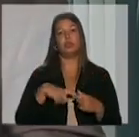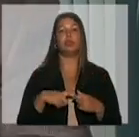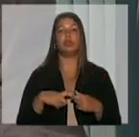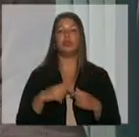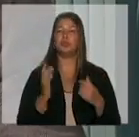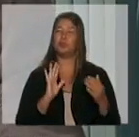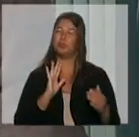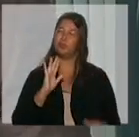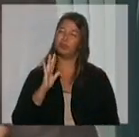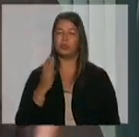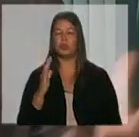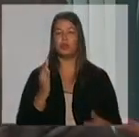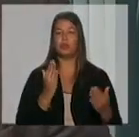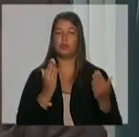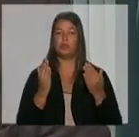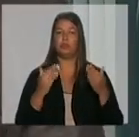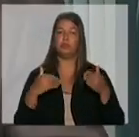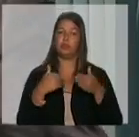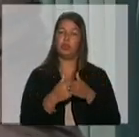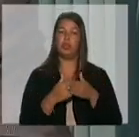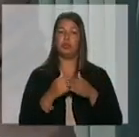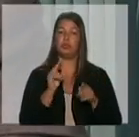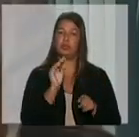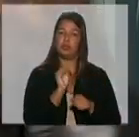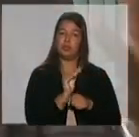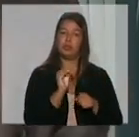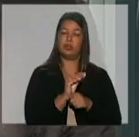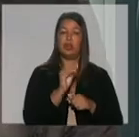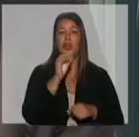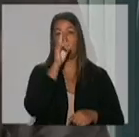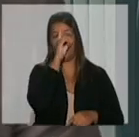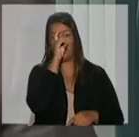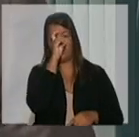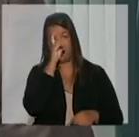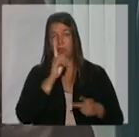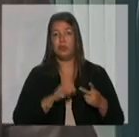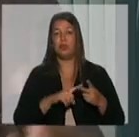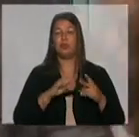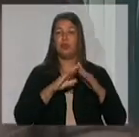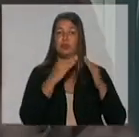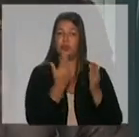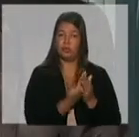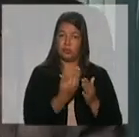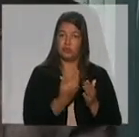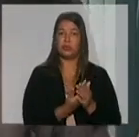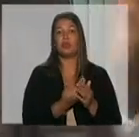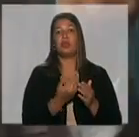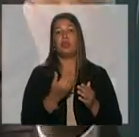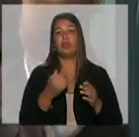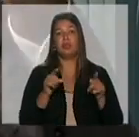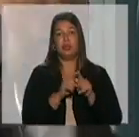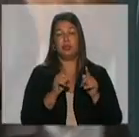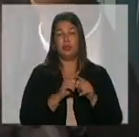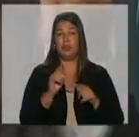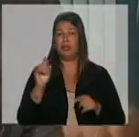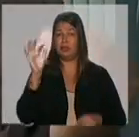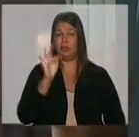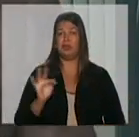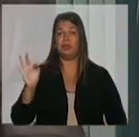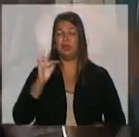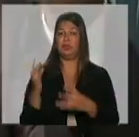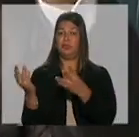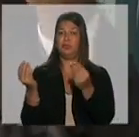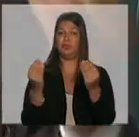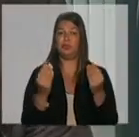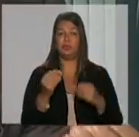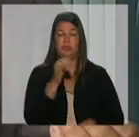chegue alguma coisa próximo que dê para sustentar as UPAs, os postos de saúde, as escolas, as universidades do Rio de Janeiro